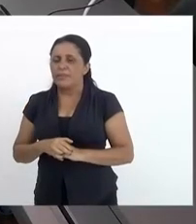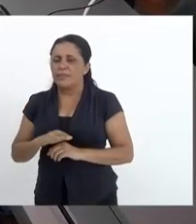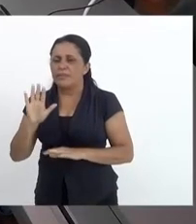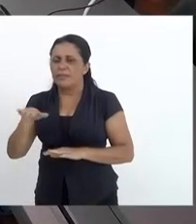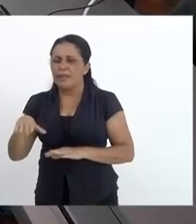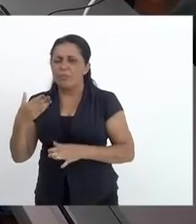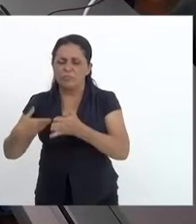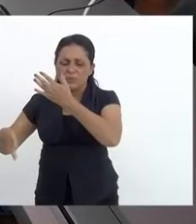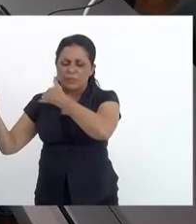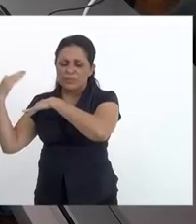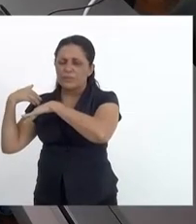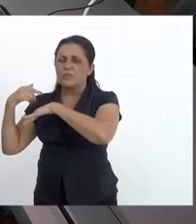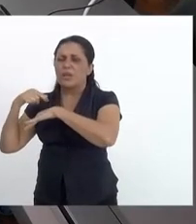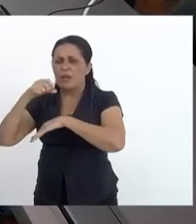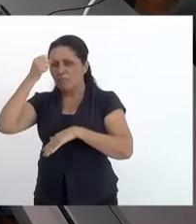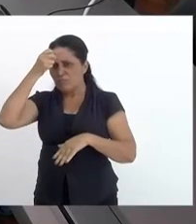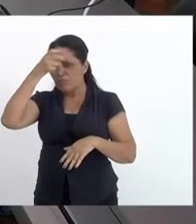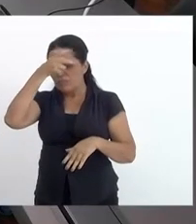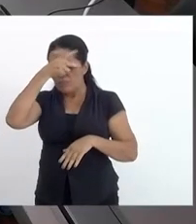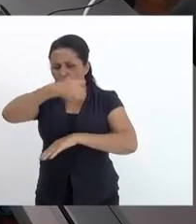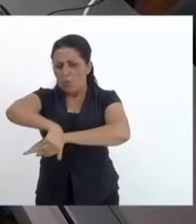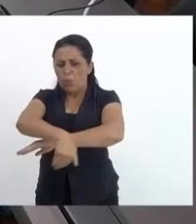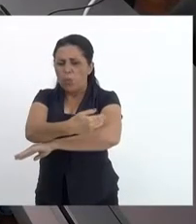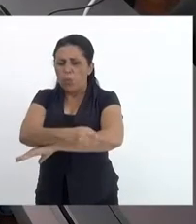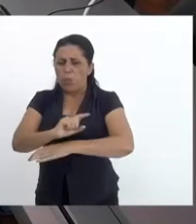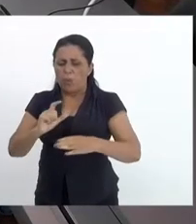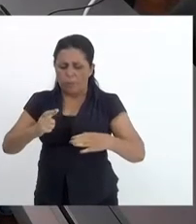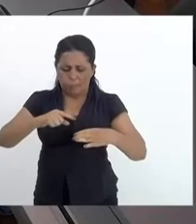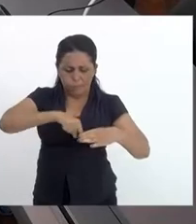o bueiro das ruas? É, não tem